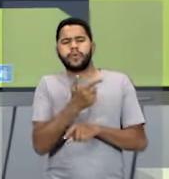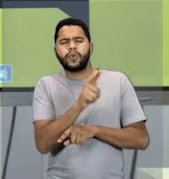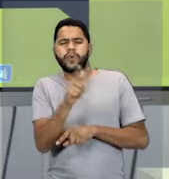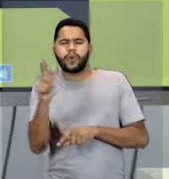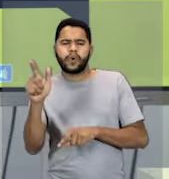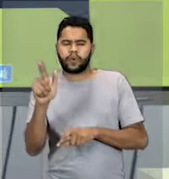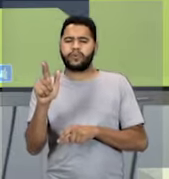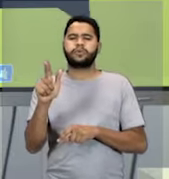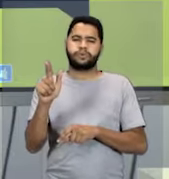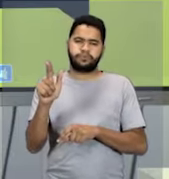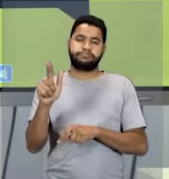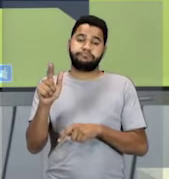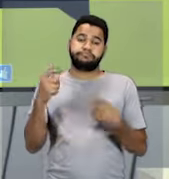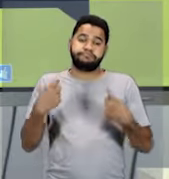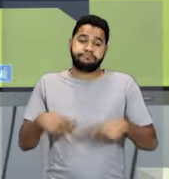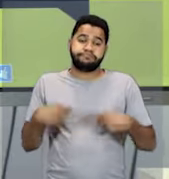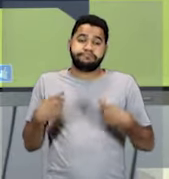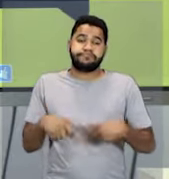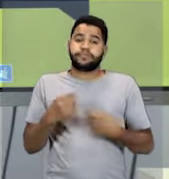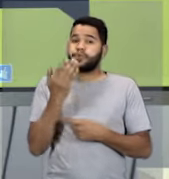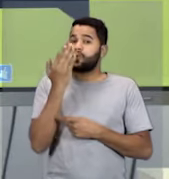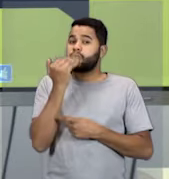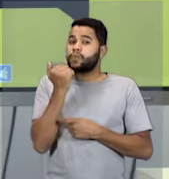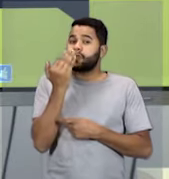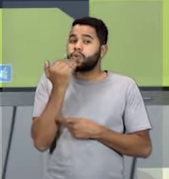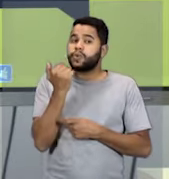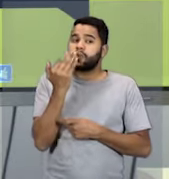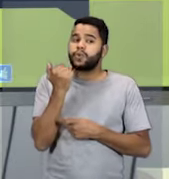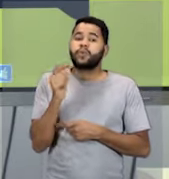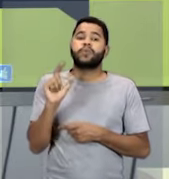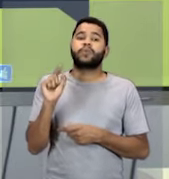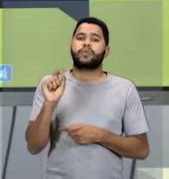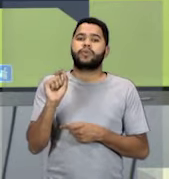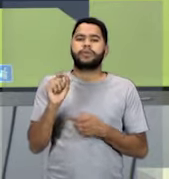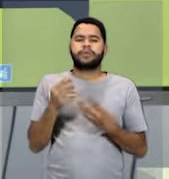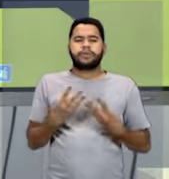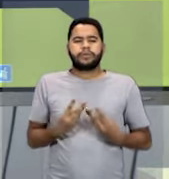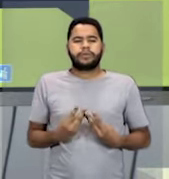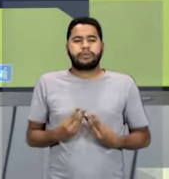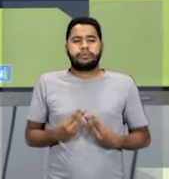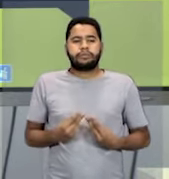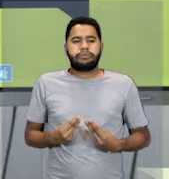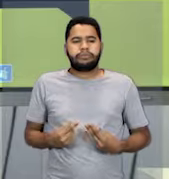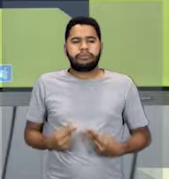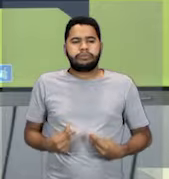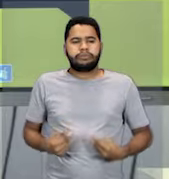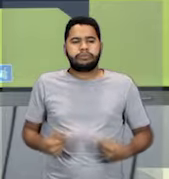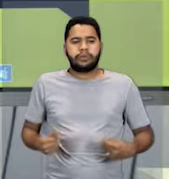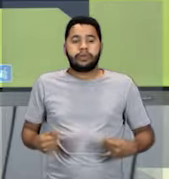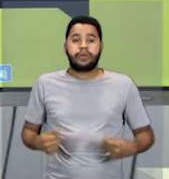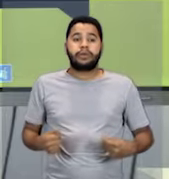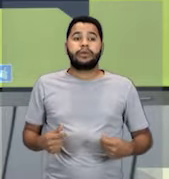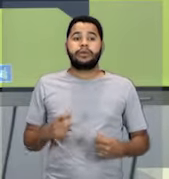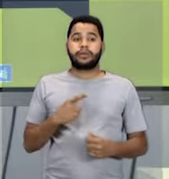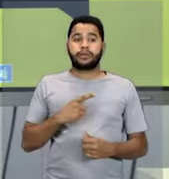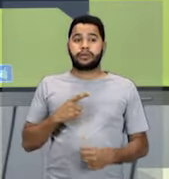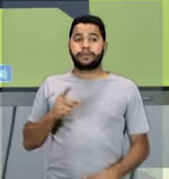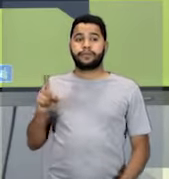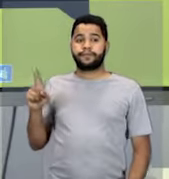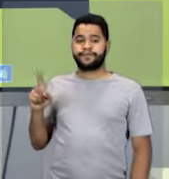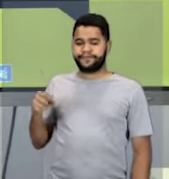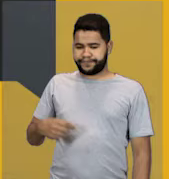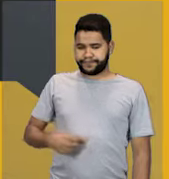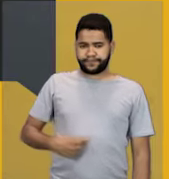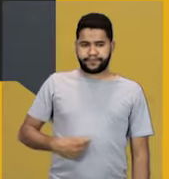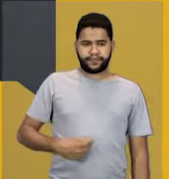outras ações para que o alimento seja digerido. E aí a gente tem aqui, olha, o